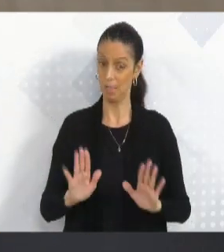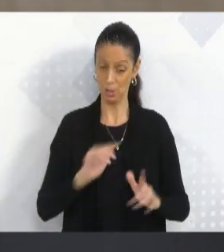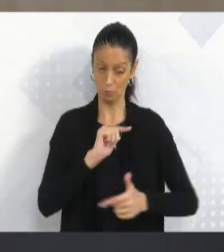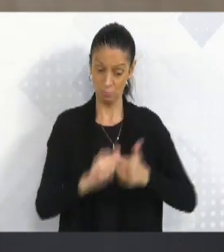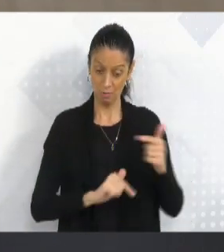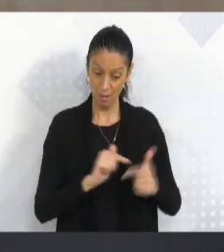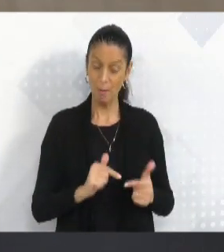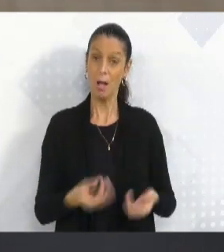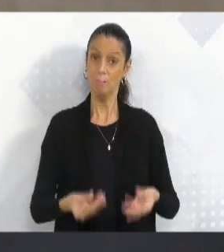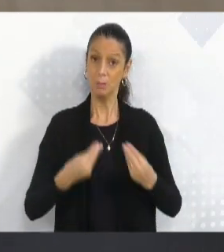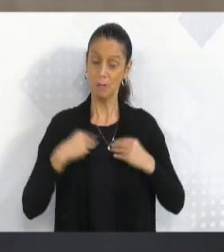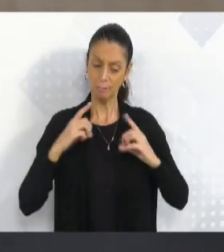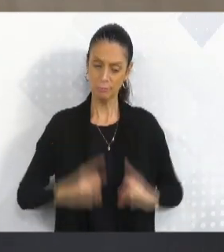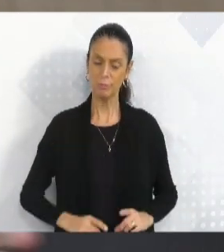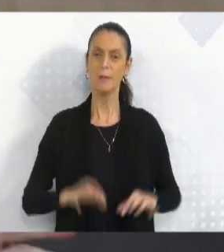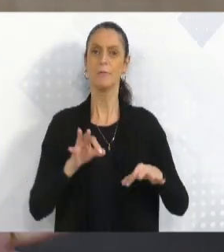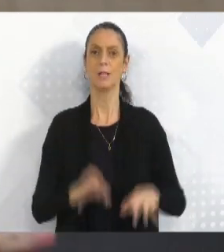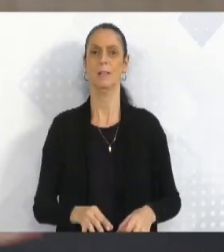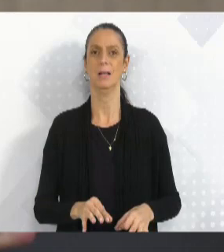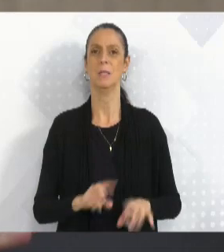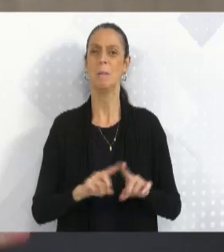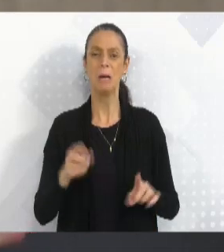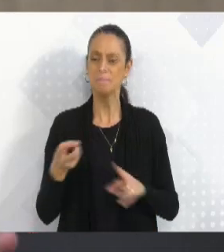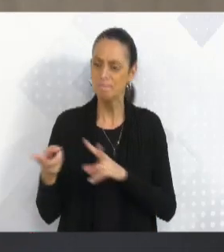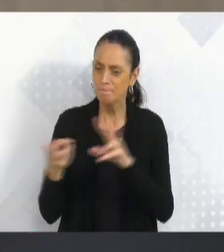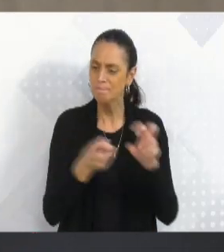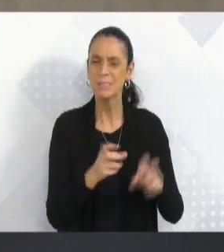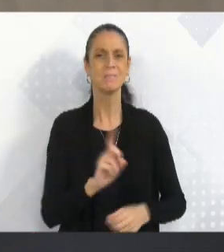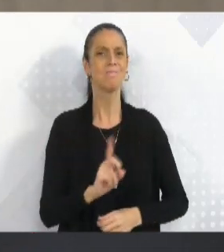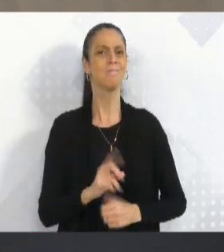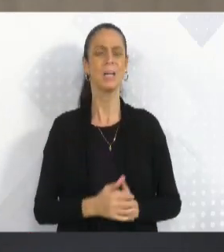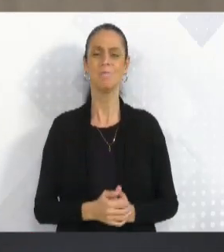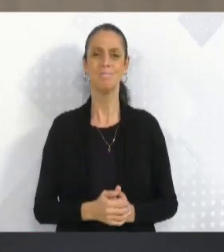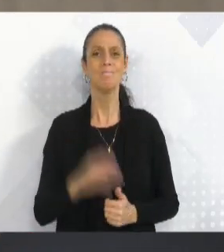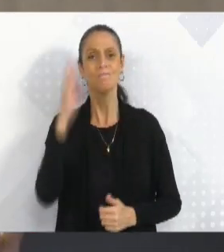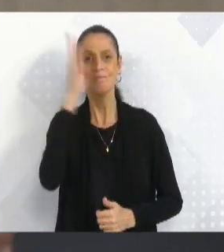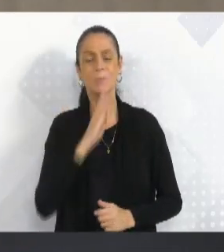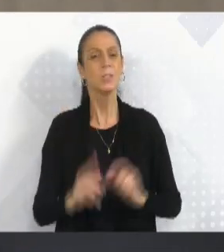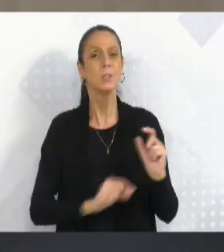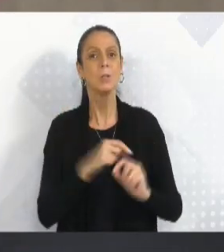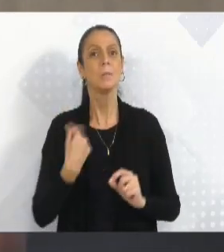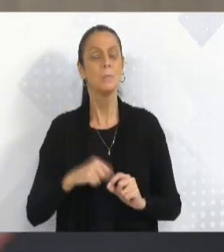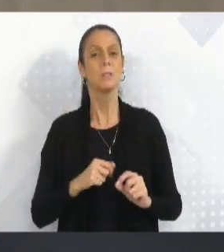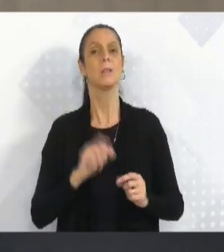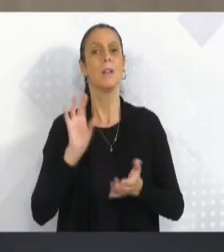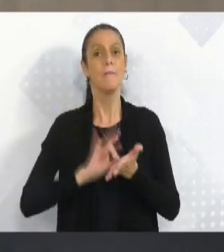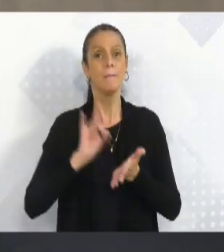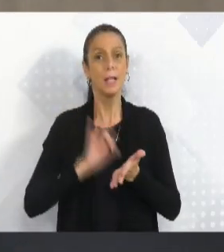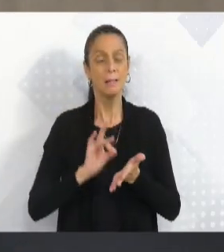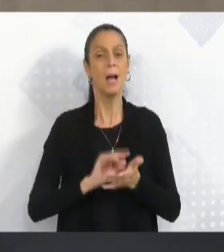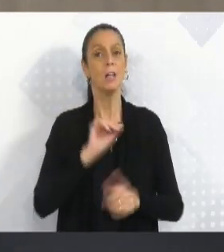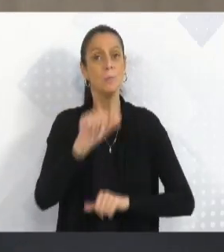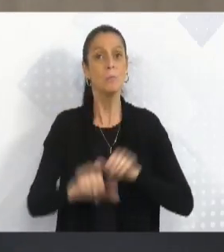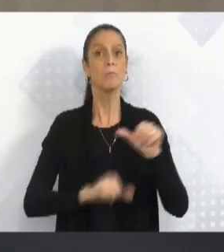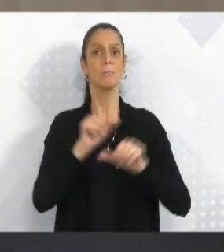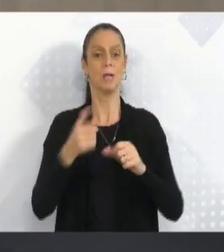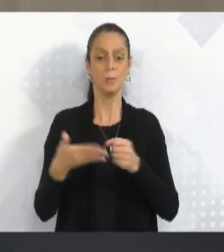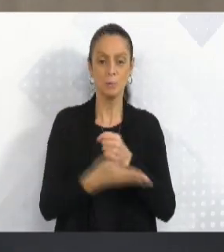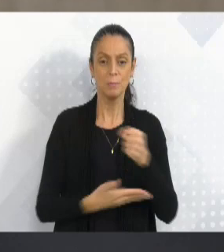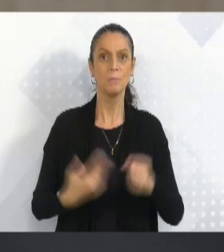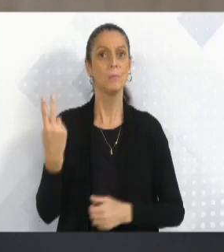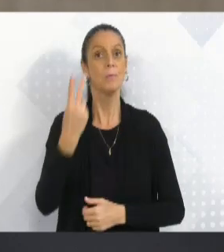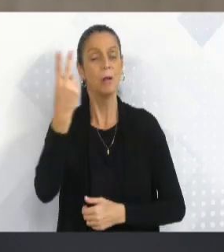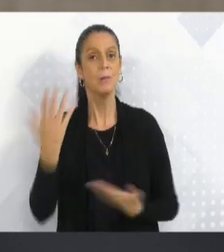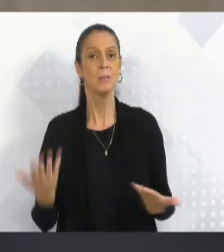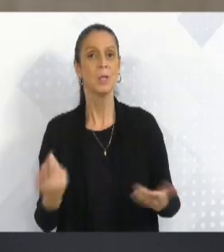o homem e é isso que a gente não tem visto na verdade O Brasil precisa de uma reformulação completa dos seus princípios e valores porque